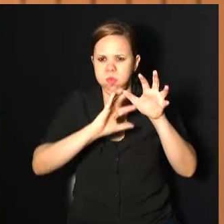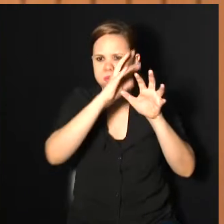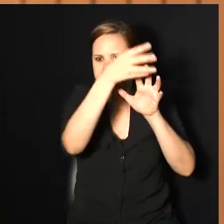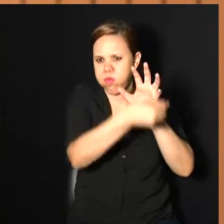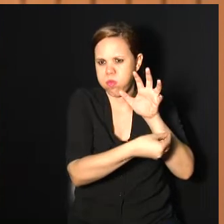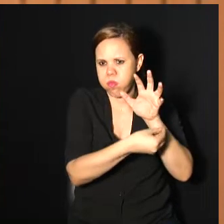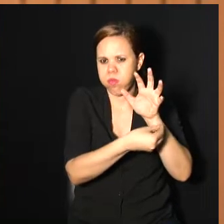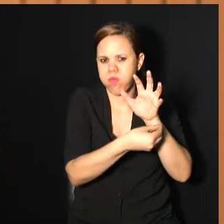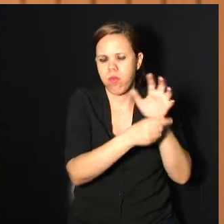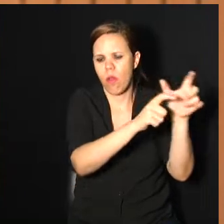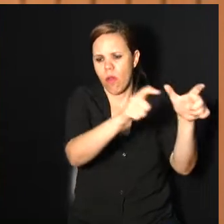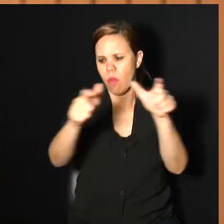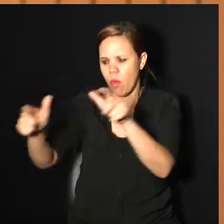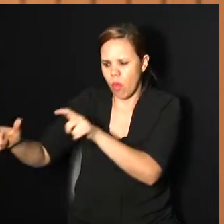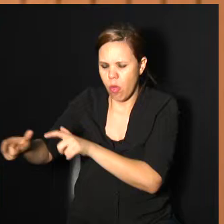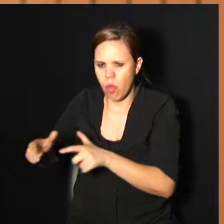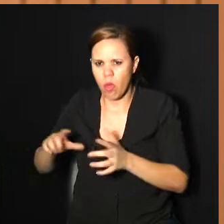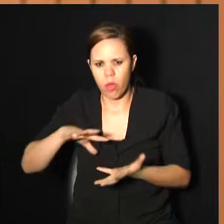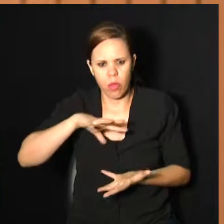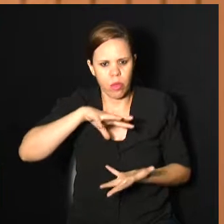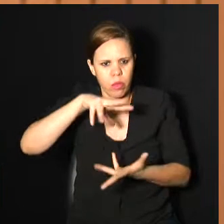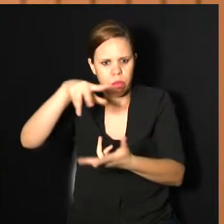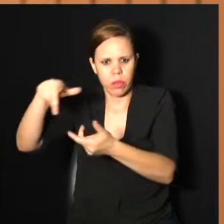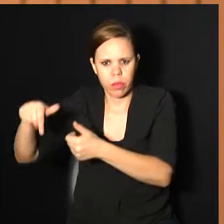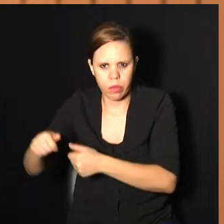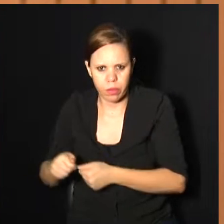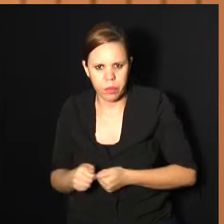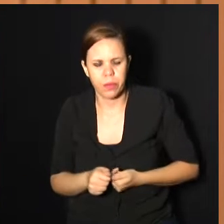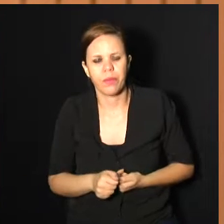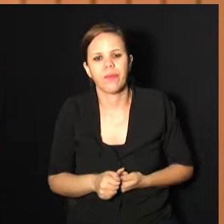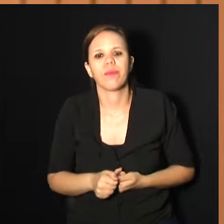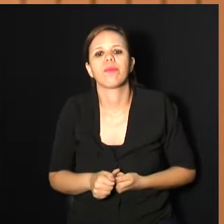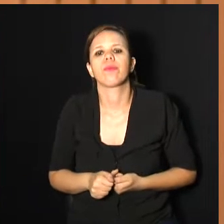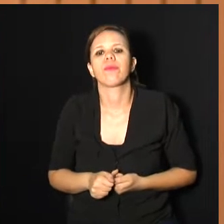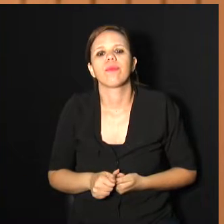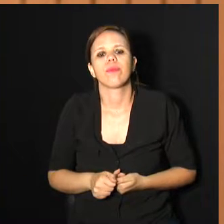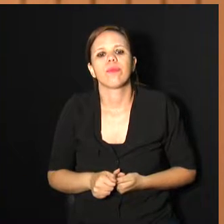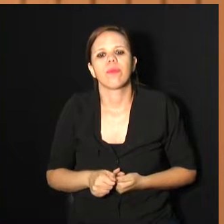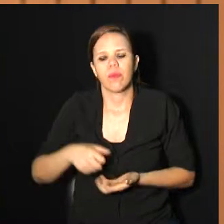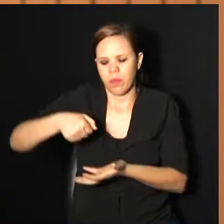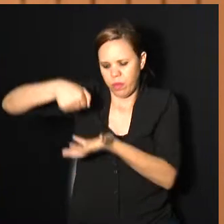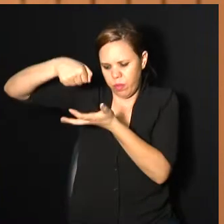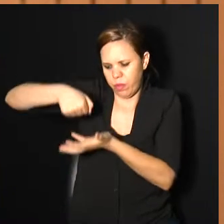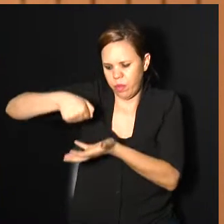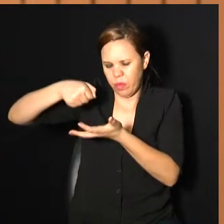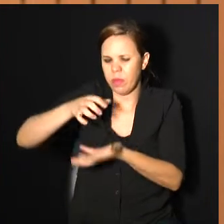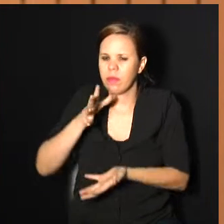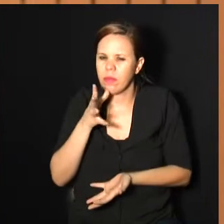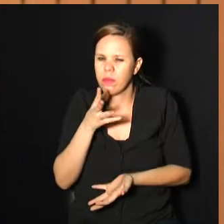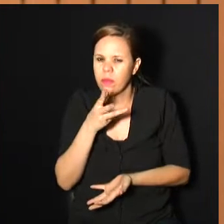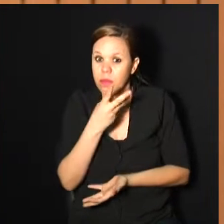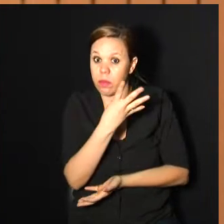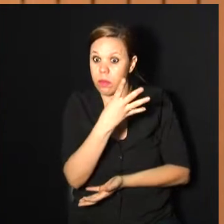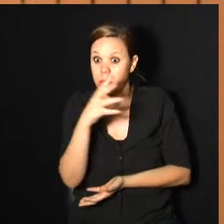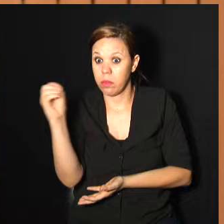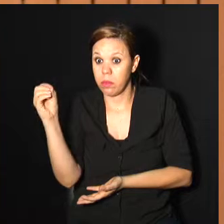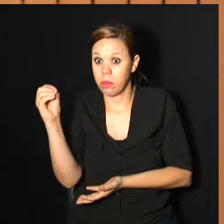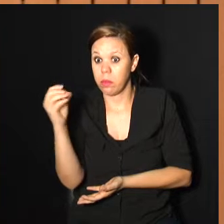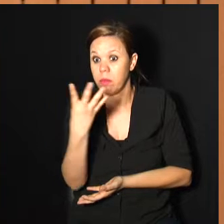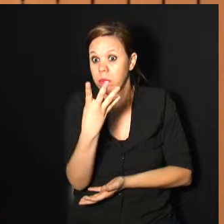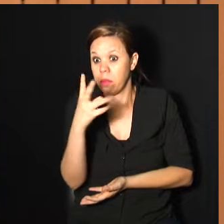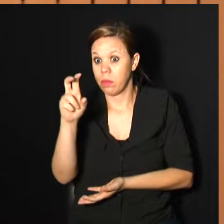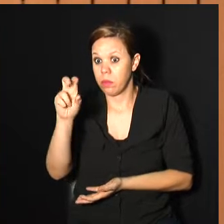em todos os lugares do planeta. Que as sacolas plásticas podem demorar até 450 anos para